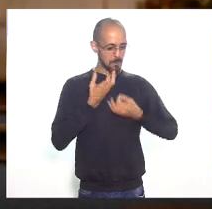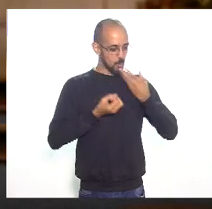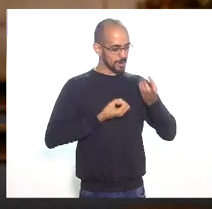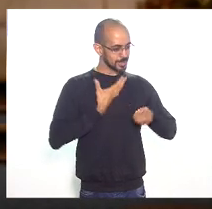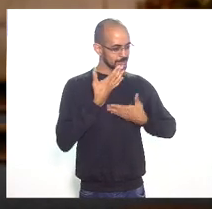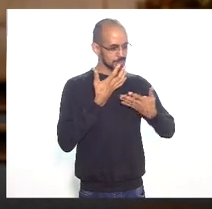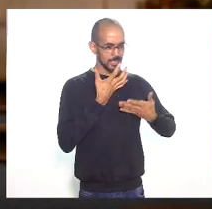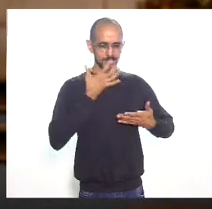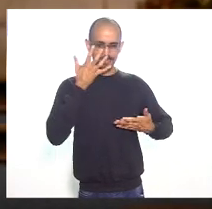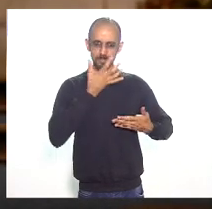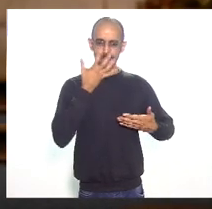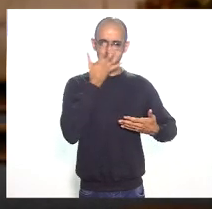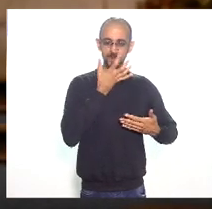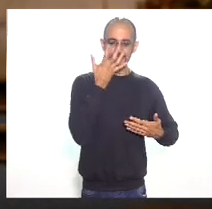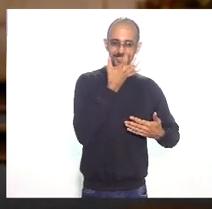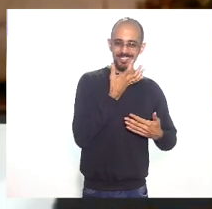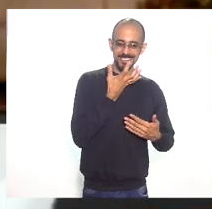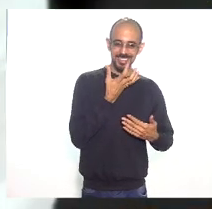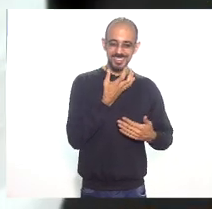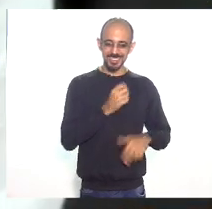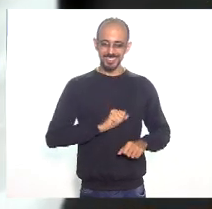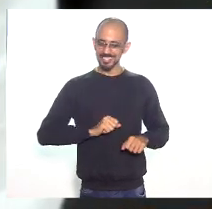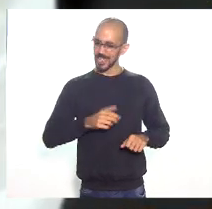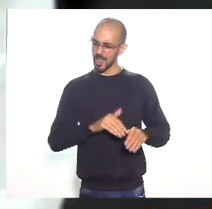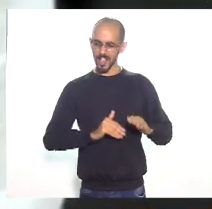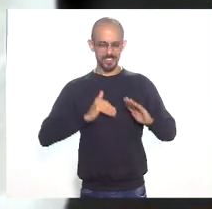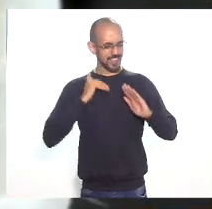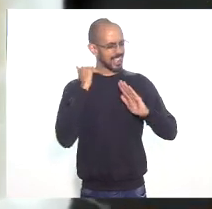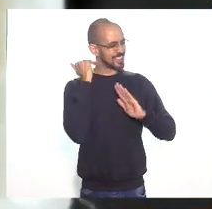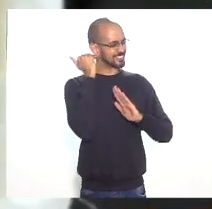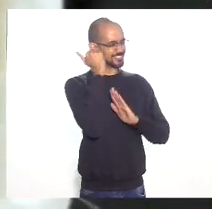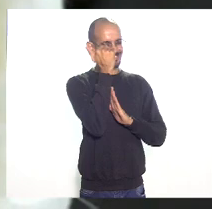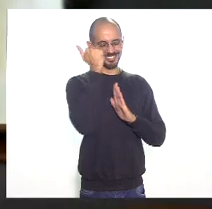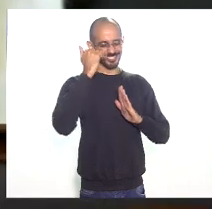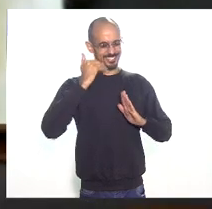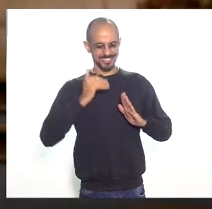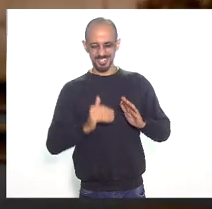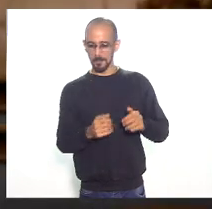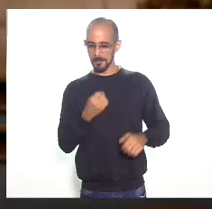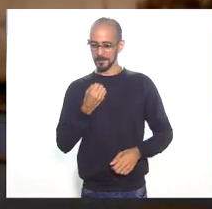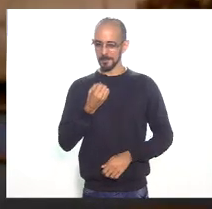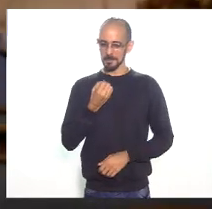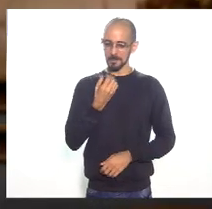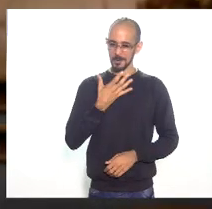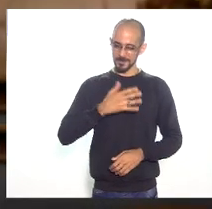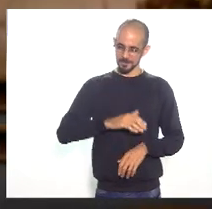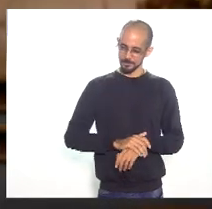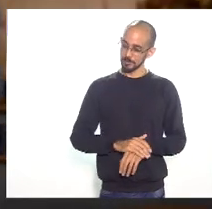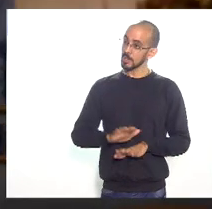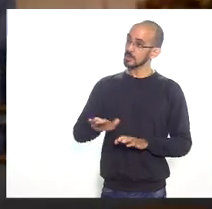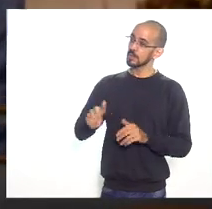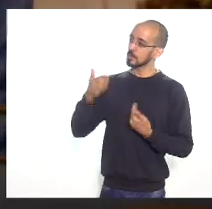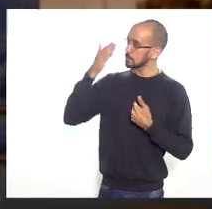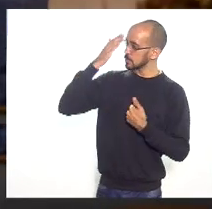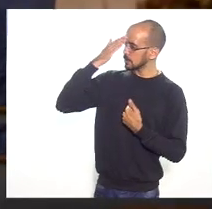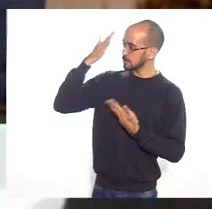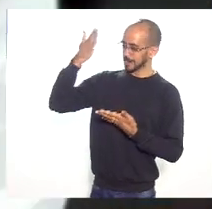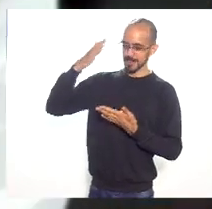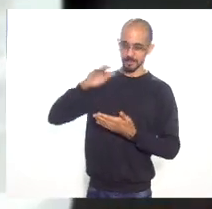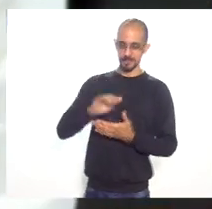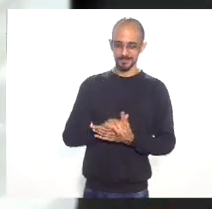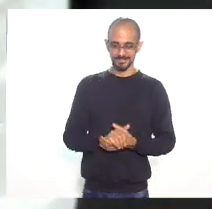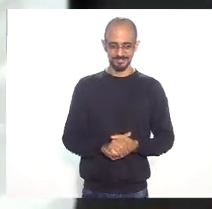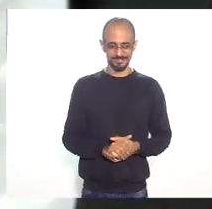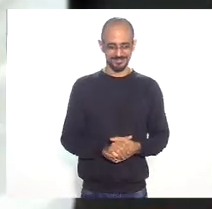com músicas. É outro patamar, presidente. Obrigado, o Mengão ganhou ontem. Aí eu já não